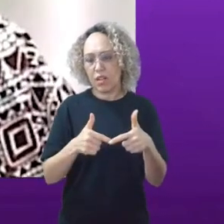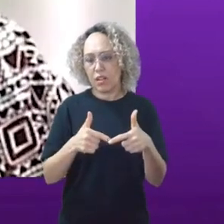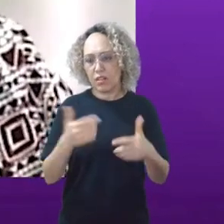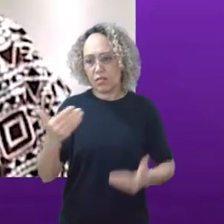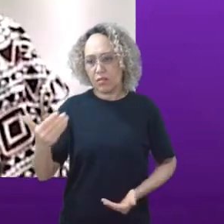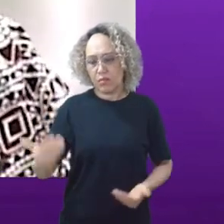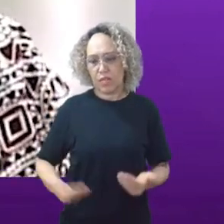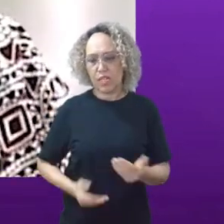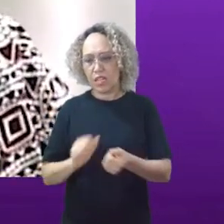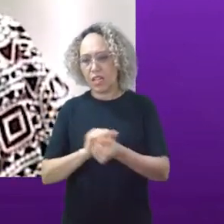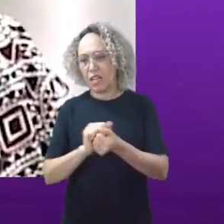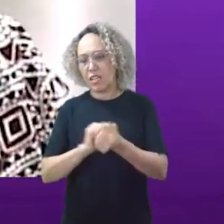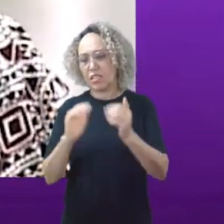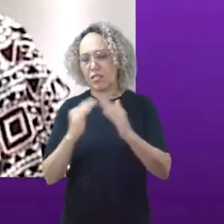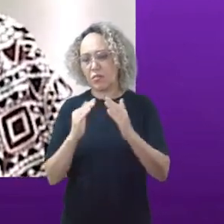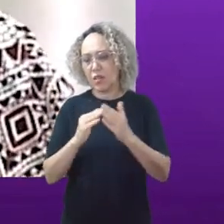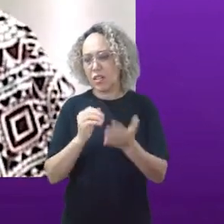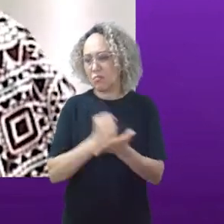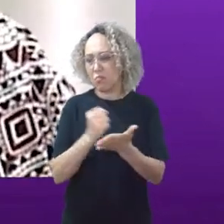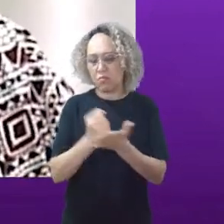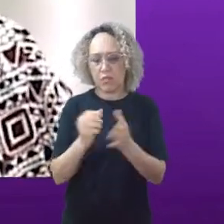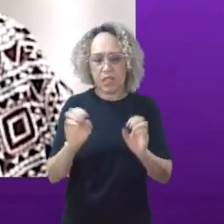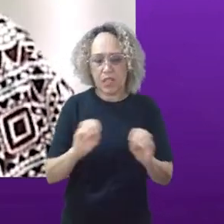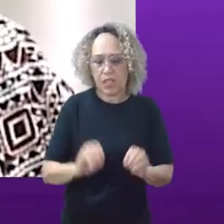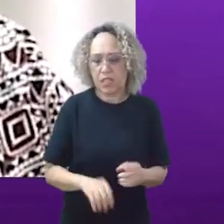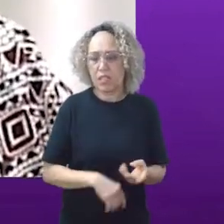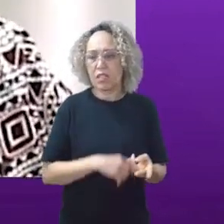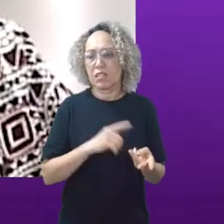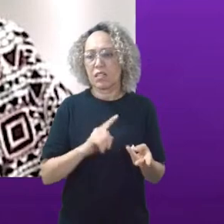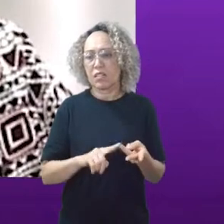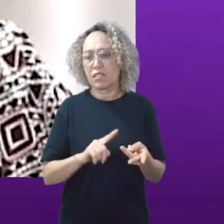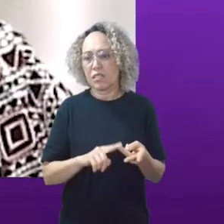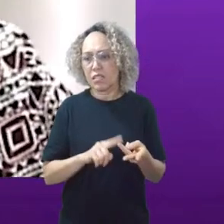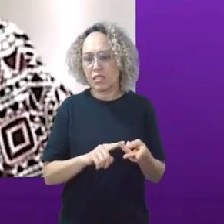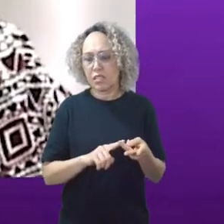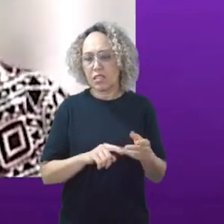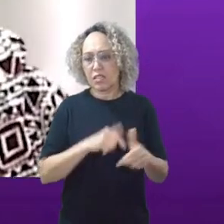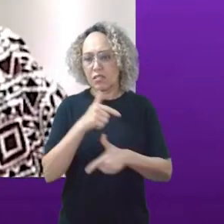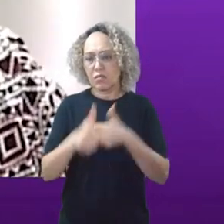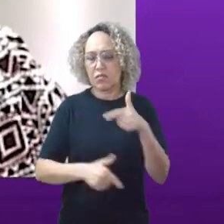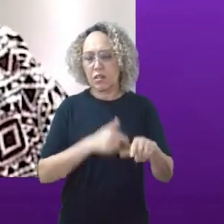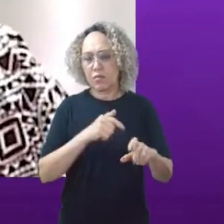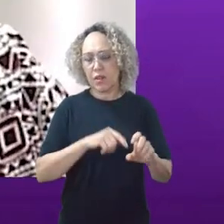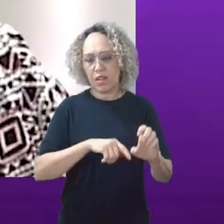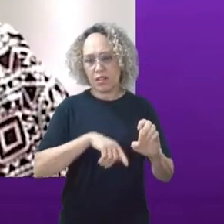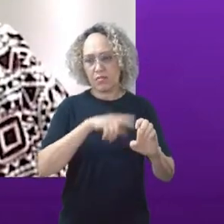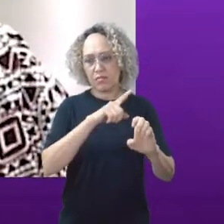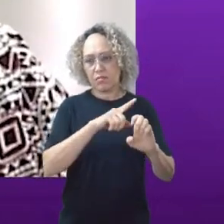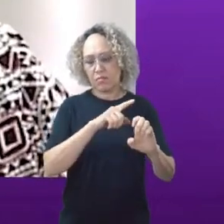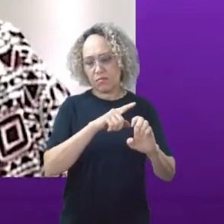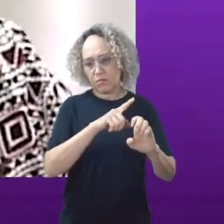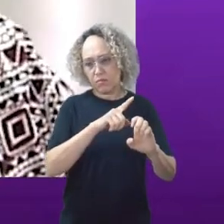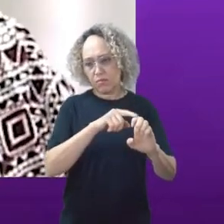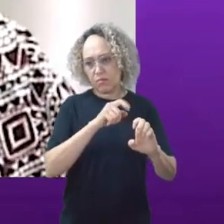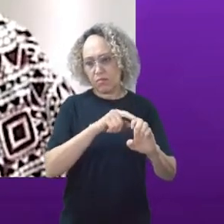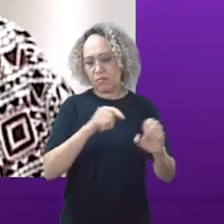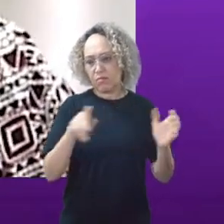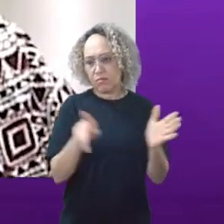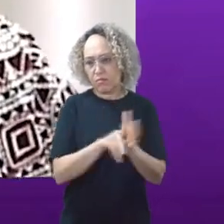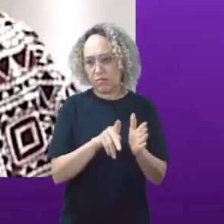empregada doméstica sem carteira, seja no trabalho como conta própria sem carteira, não,